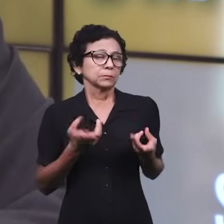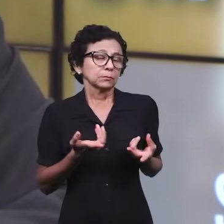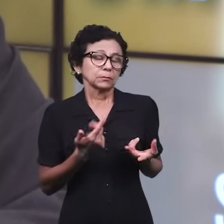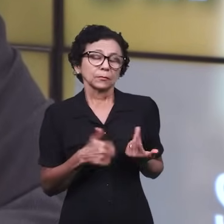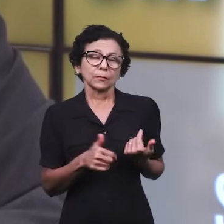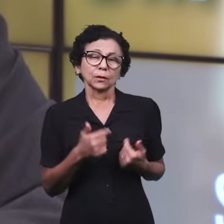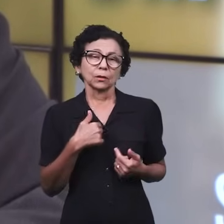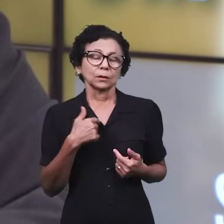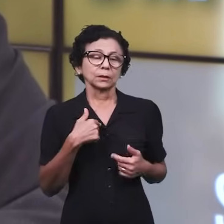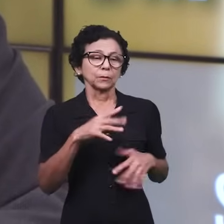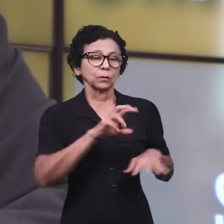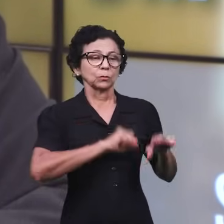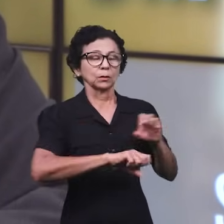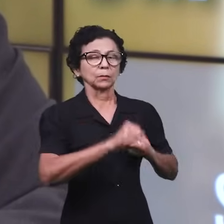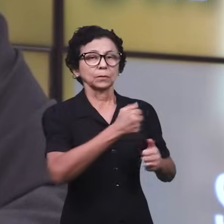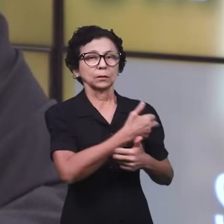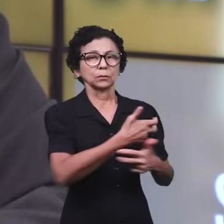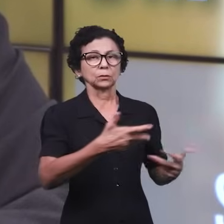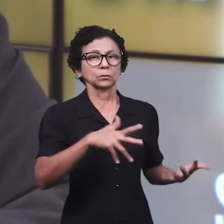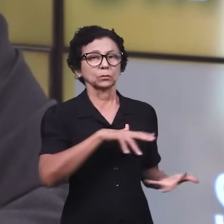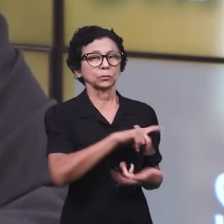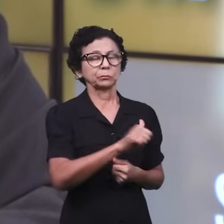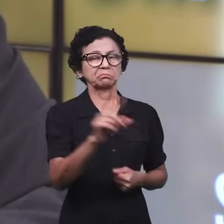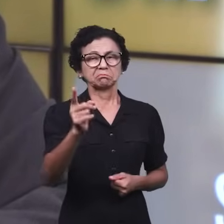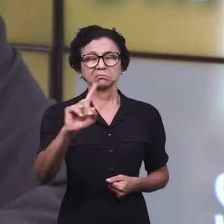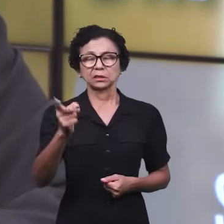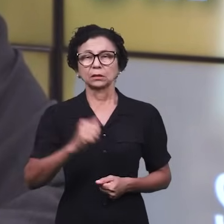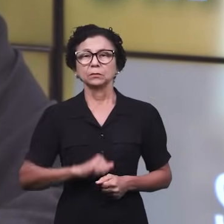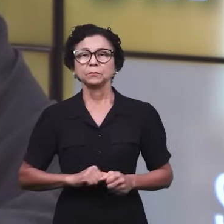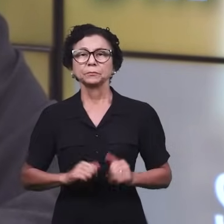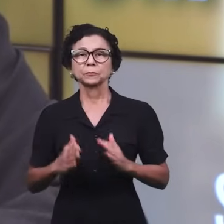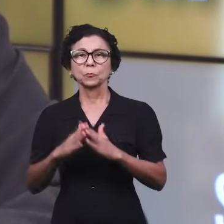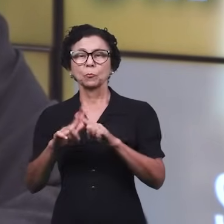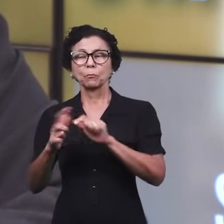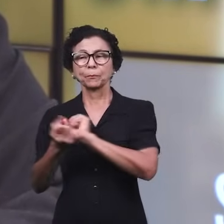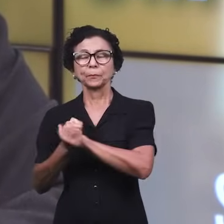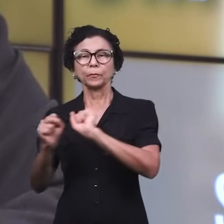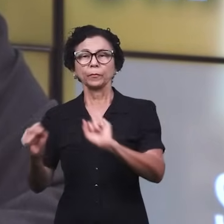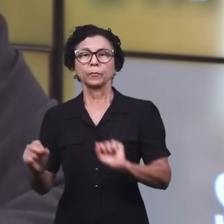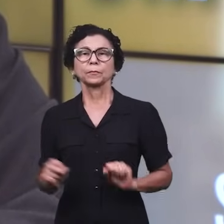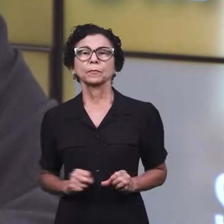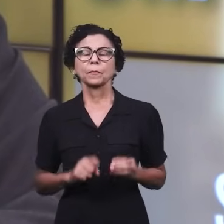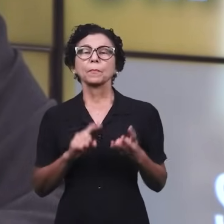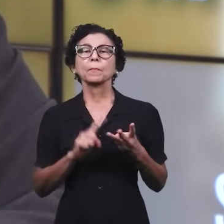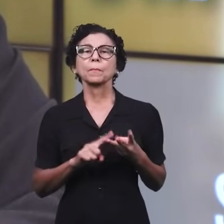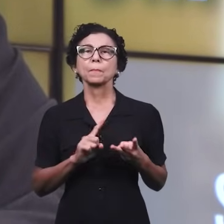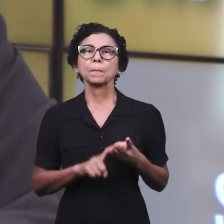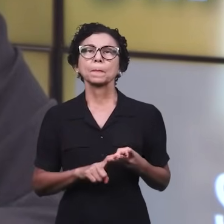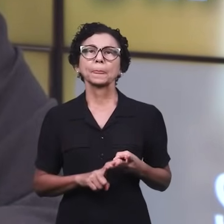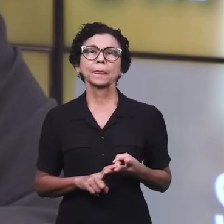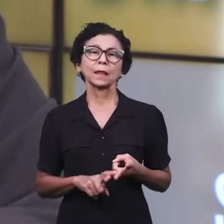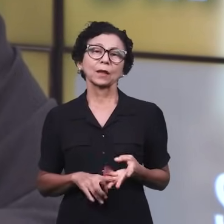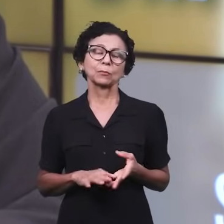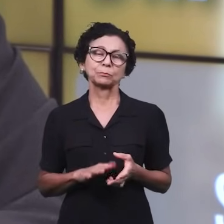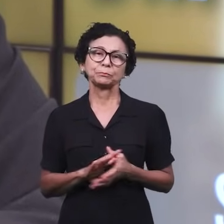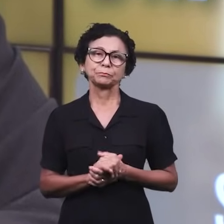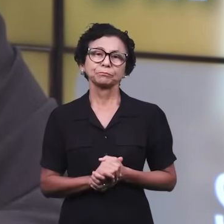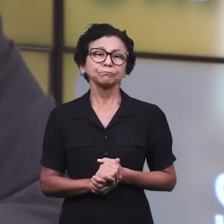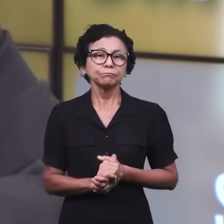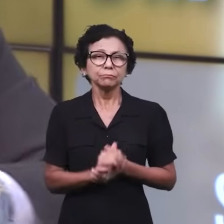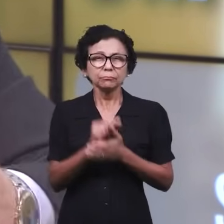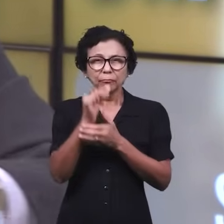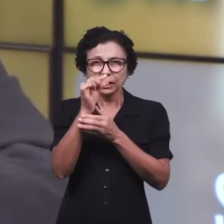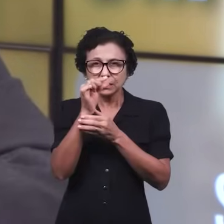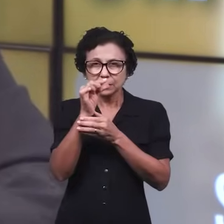se contaminou a igreja também já foi liberta disso e o terceiro aspecto é não não semear né então